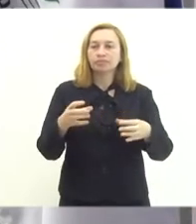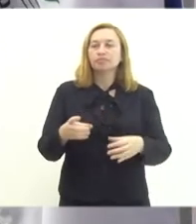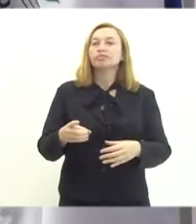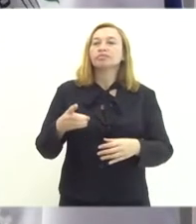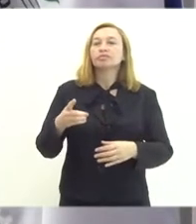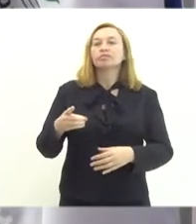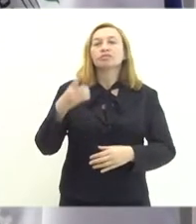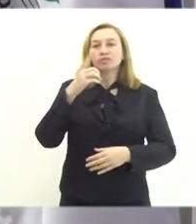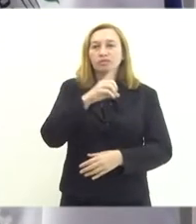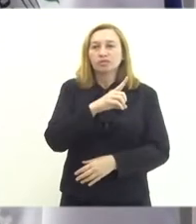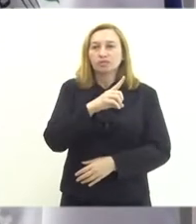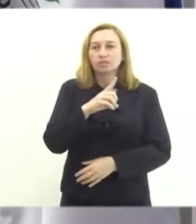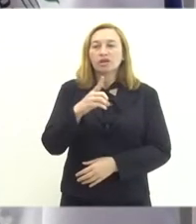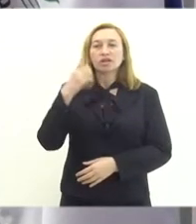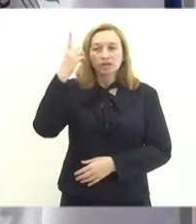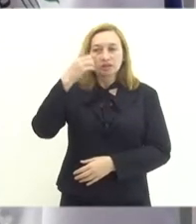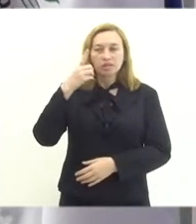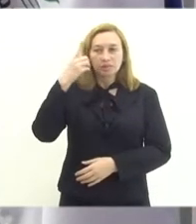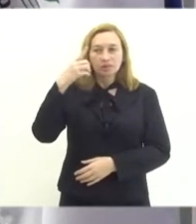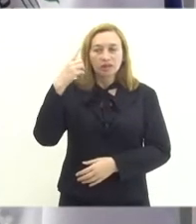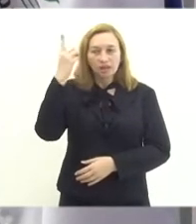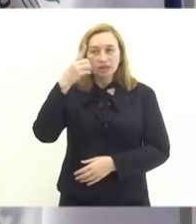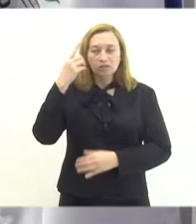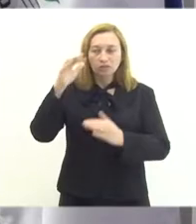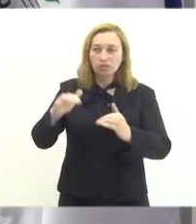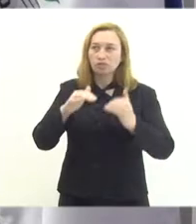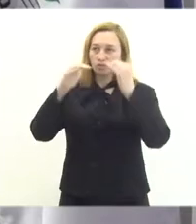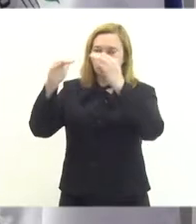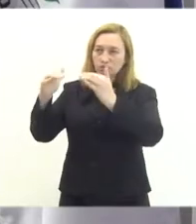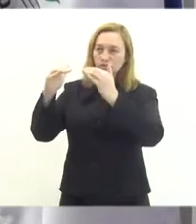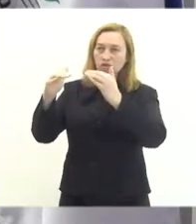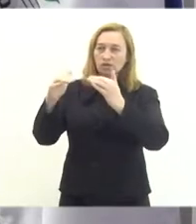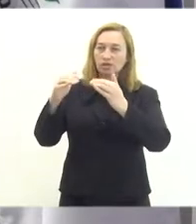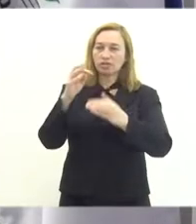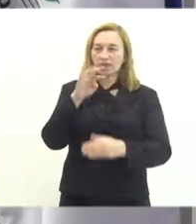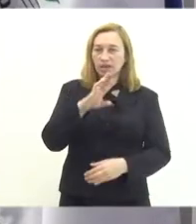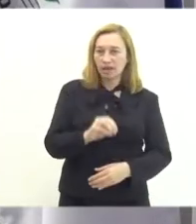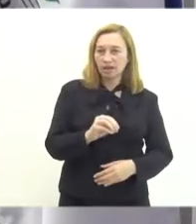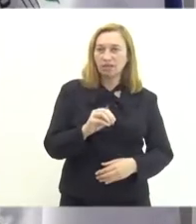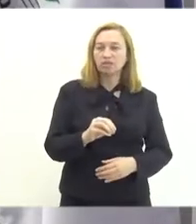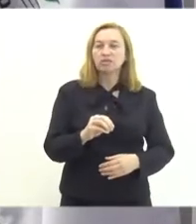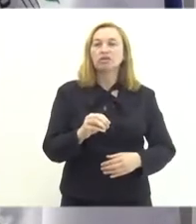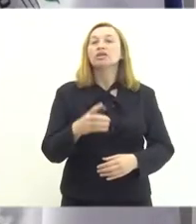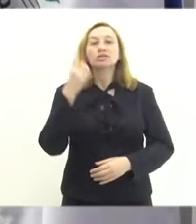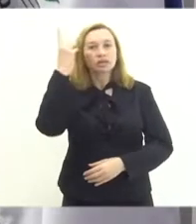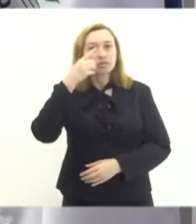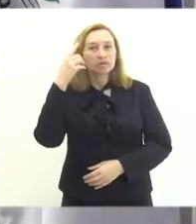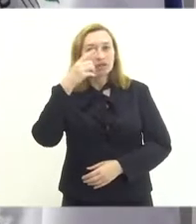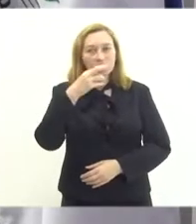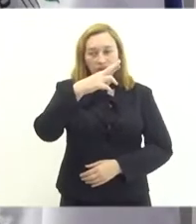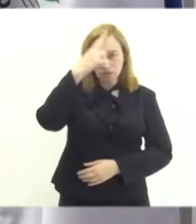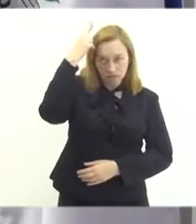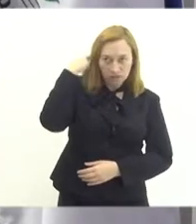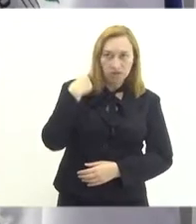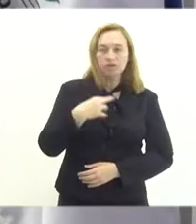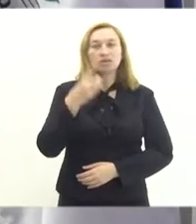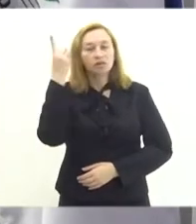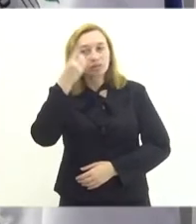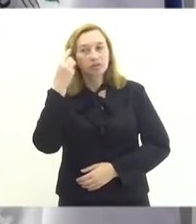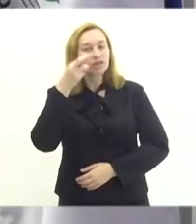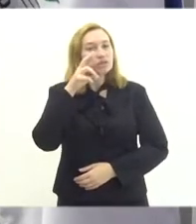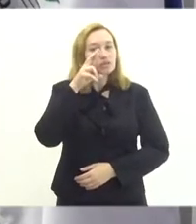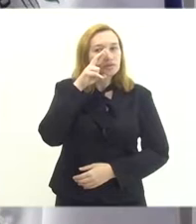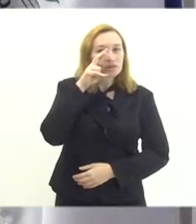Subtenente Bernardo e o nosso vice-presidente os membros efetivos é deputada Rosane Félix Deputado